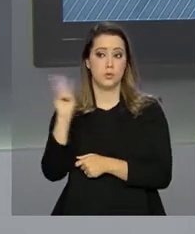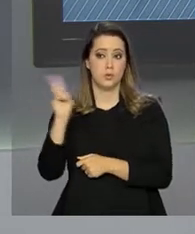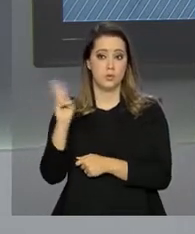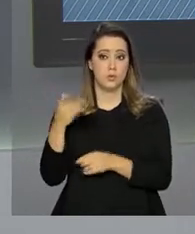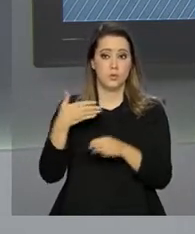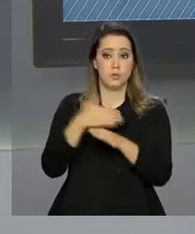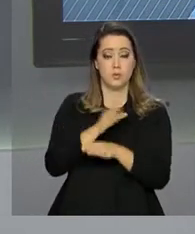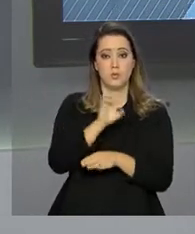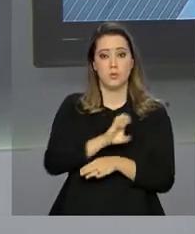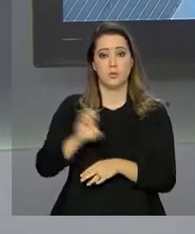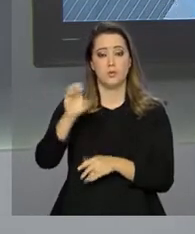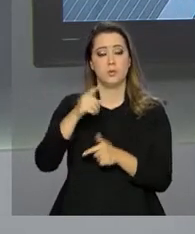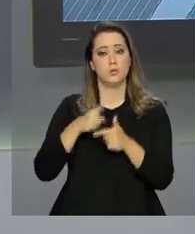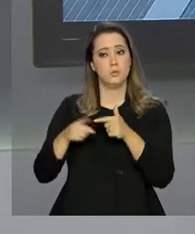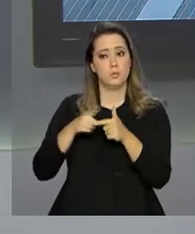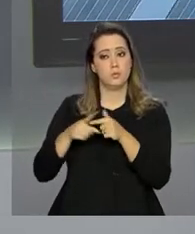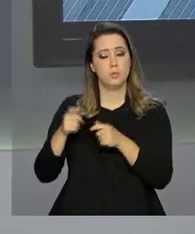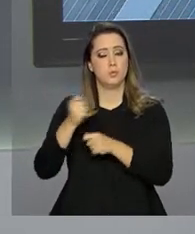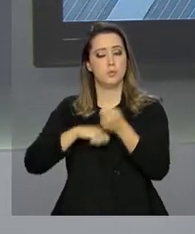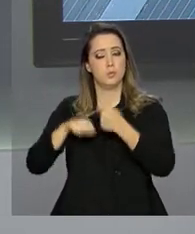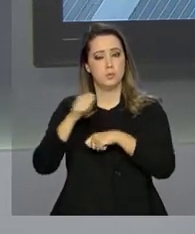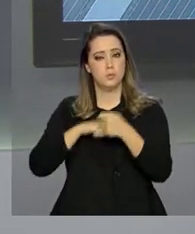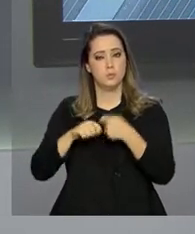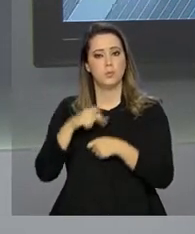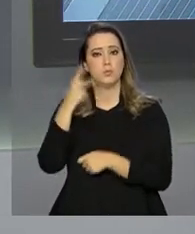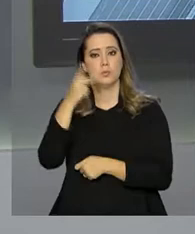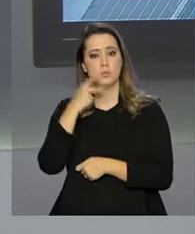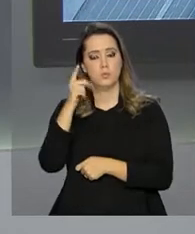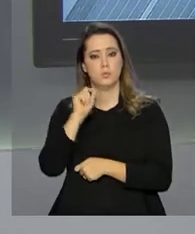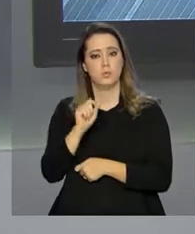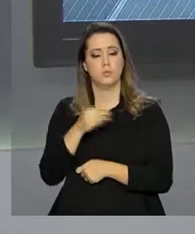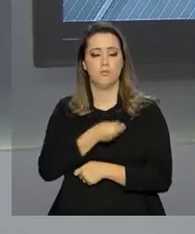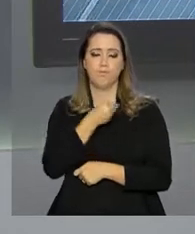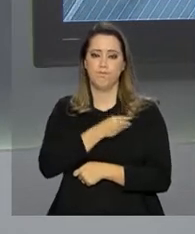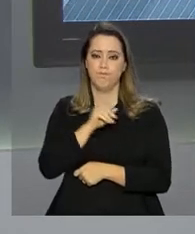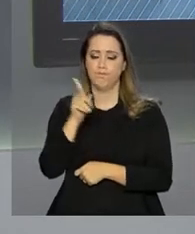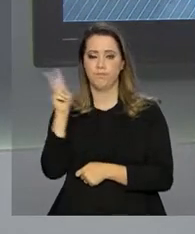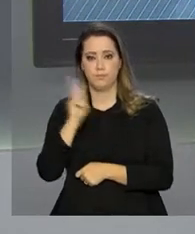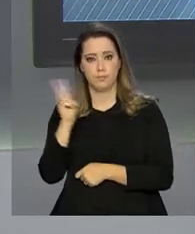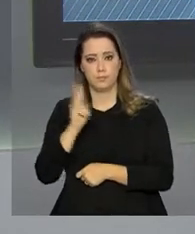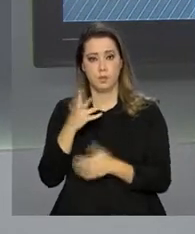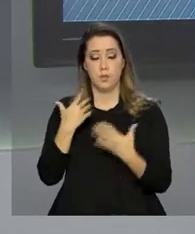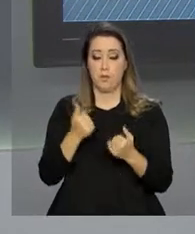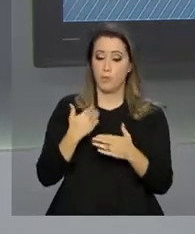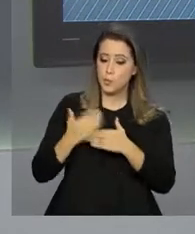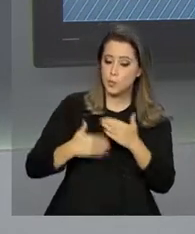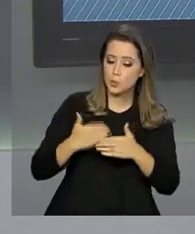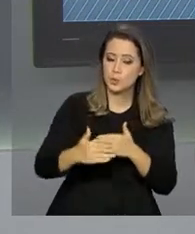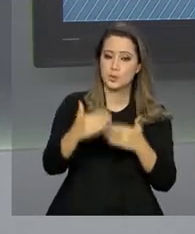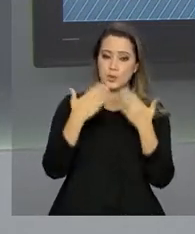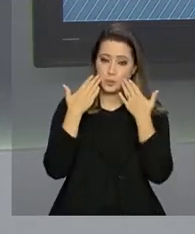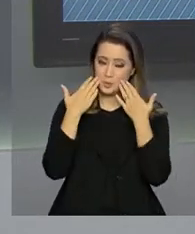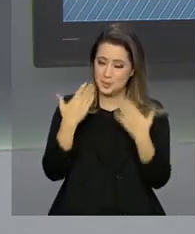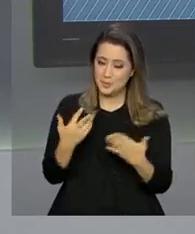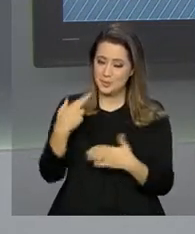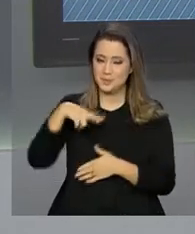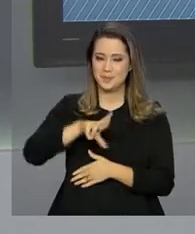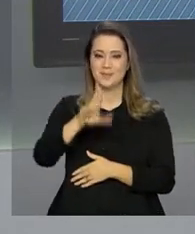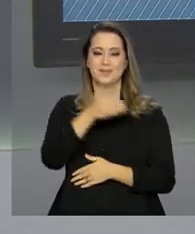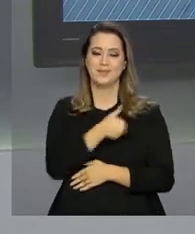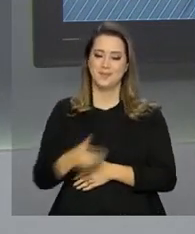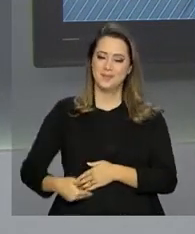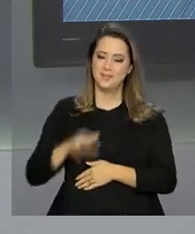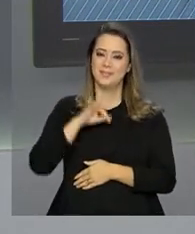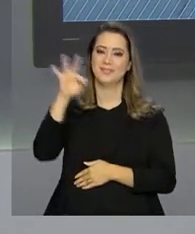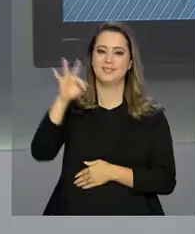ao estado em função da crise econômica e política vivida pelo país vizinho. Nós vamos seguir aqui com as notícias do governo